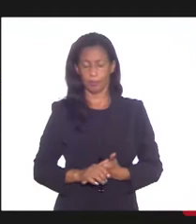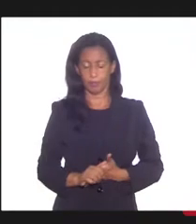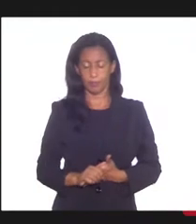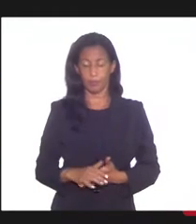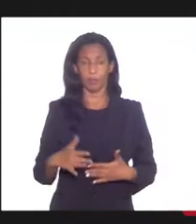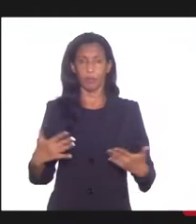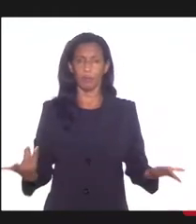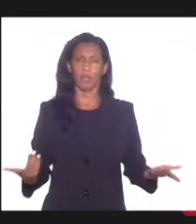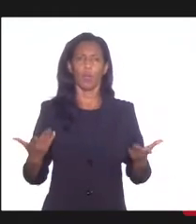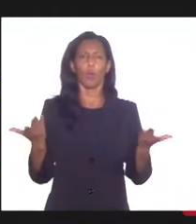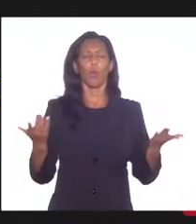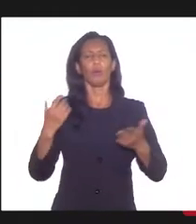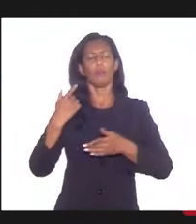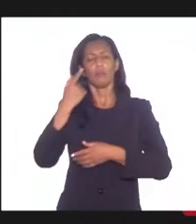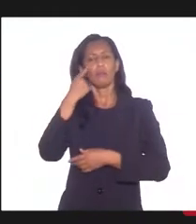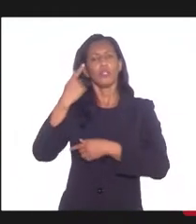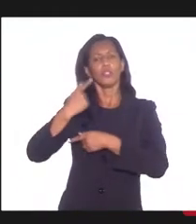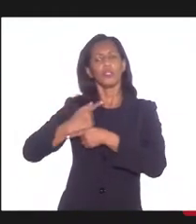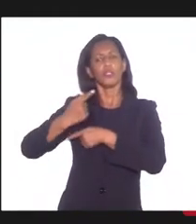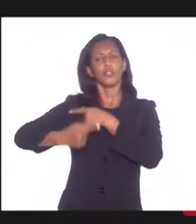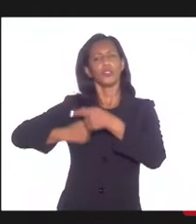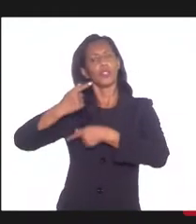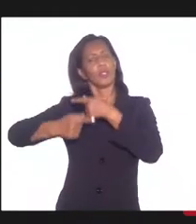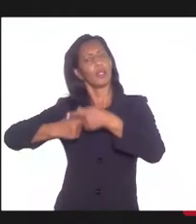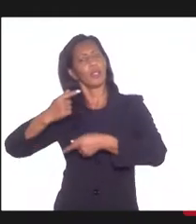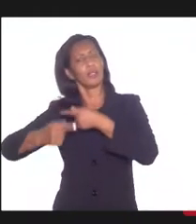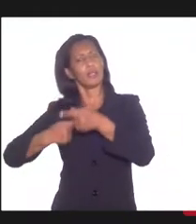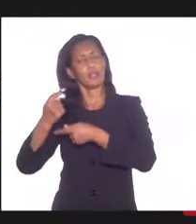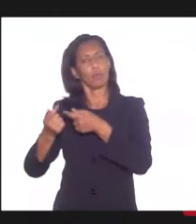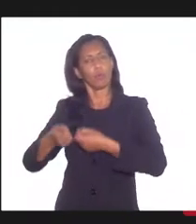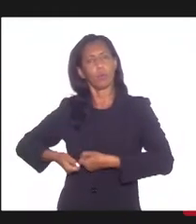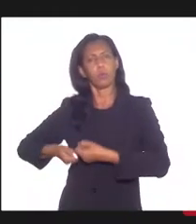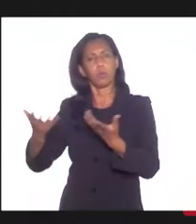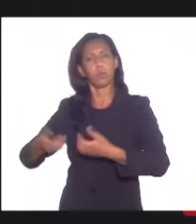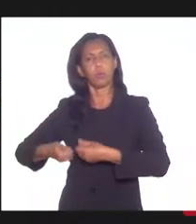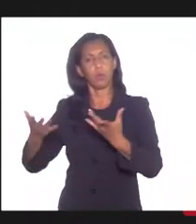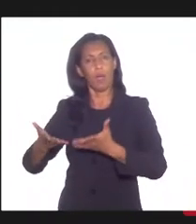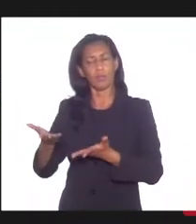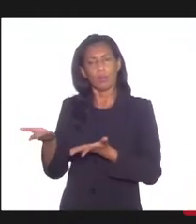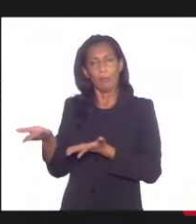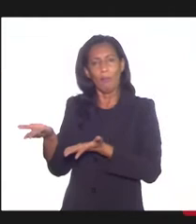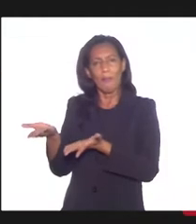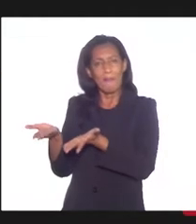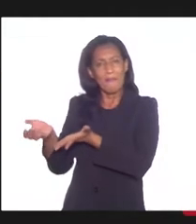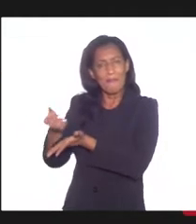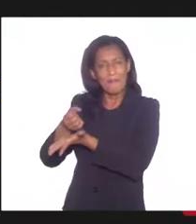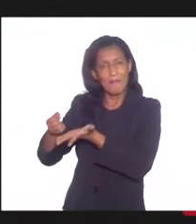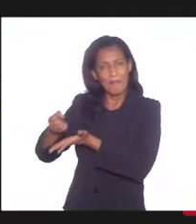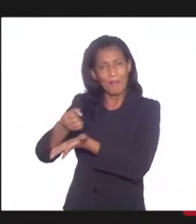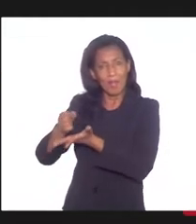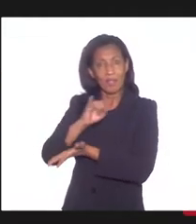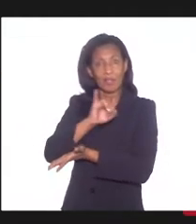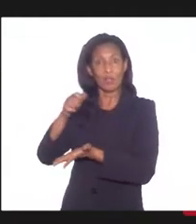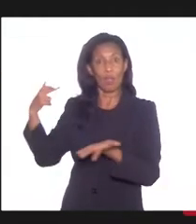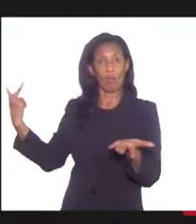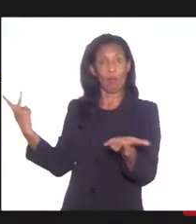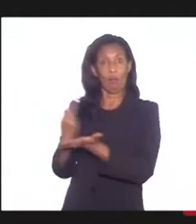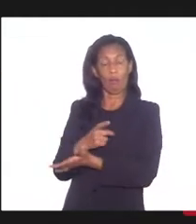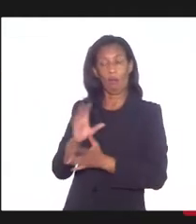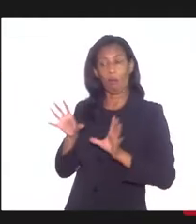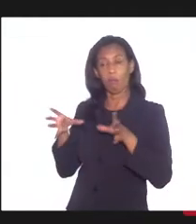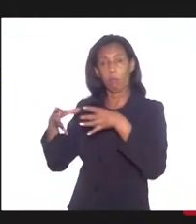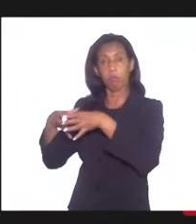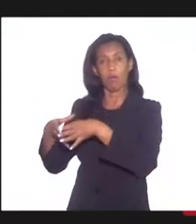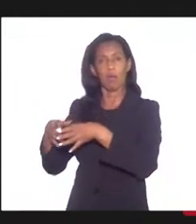Logicamente, quando a gente vê a cogeração e alguns itens com consumo de metros cúbicos baixo, isso só acontece em função da questão